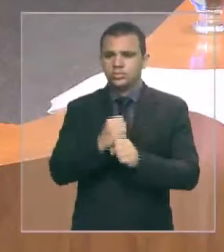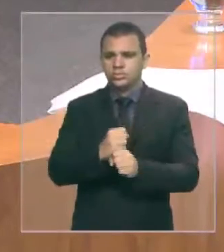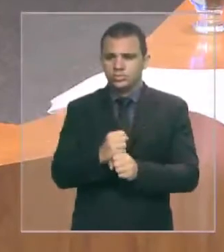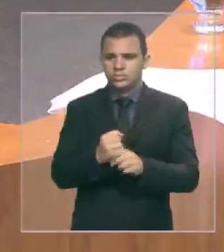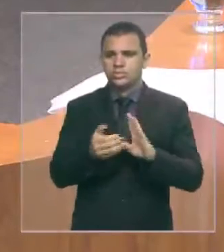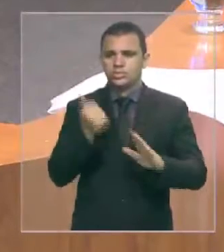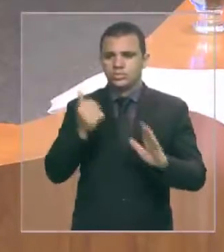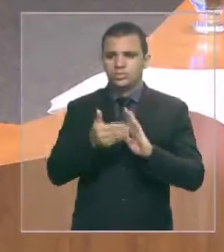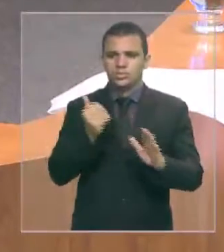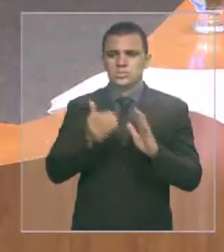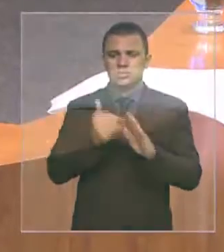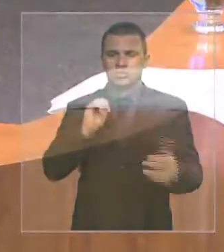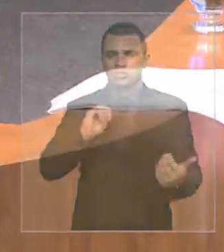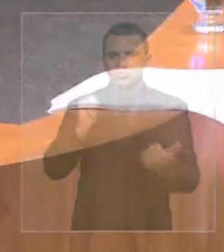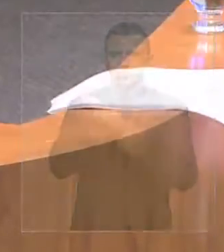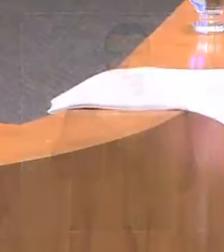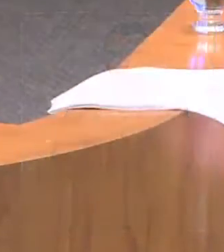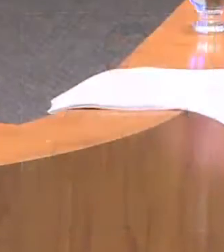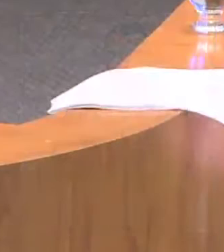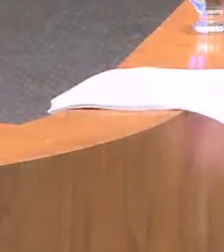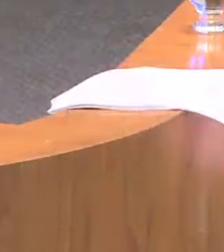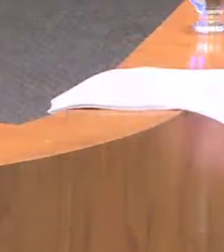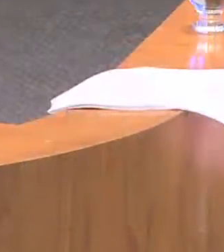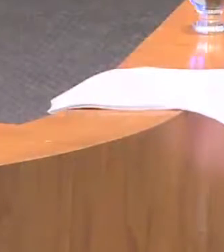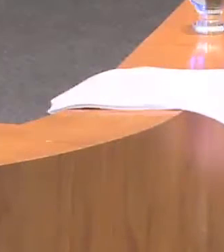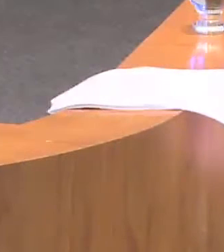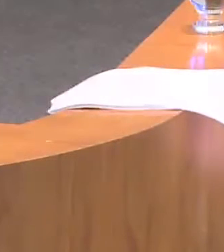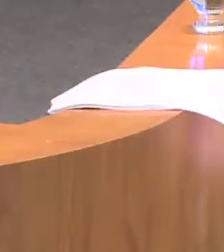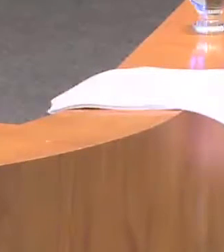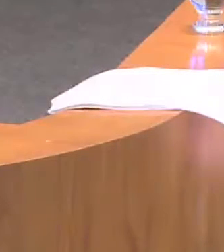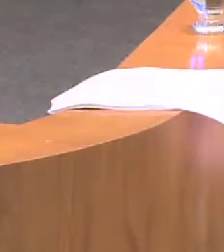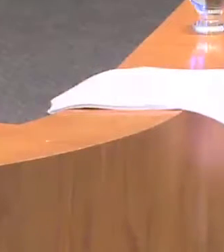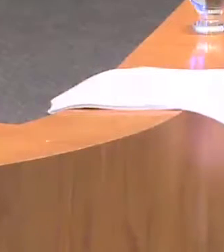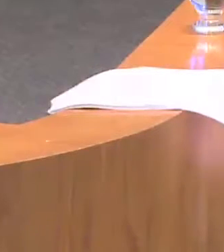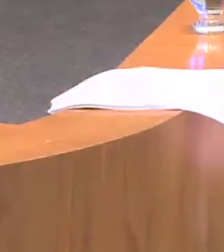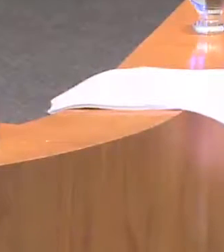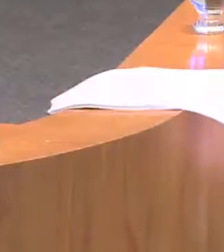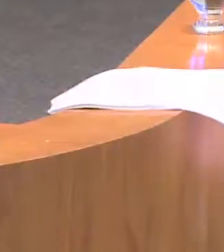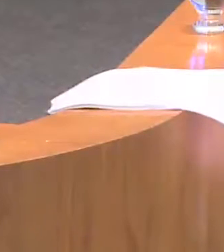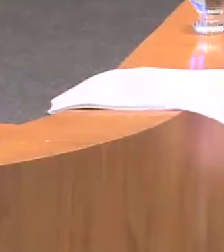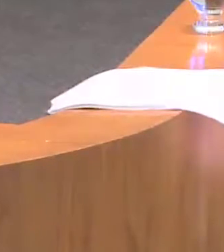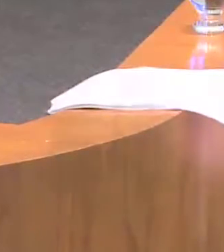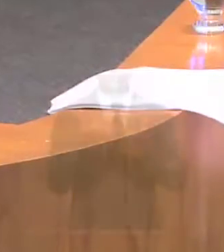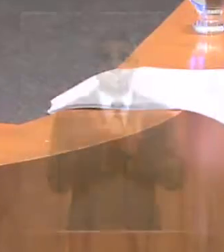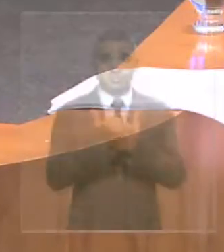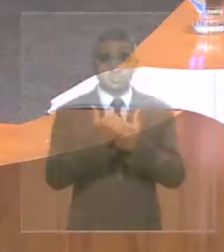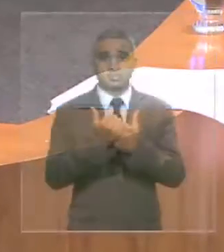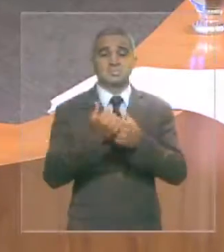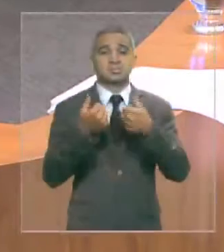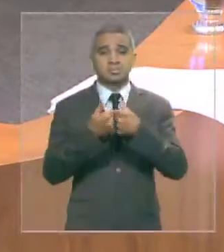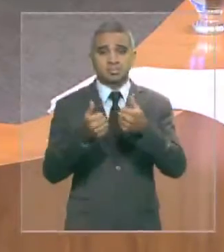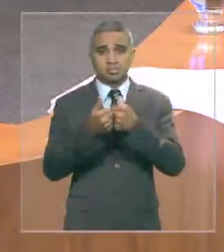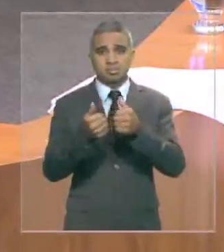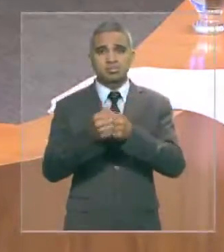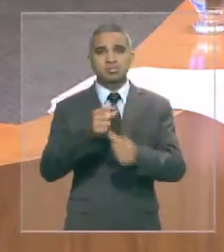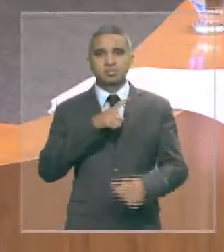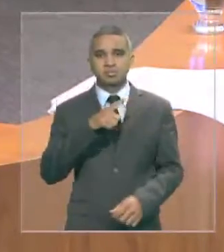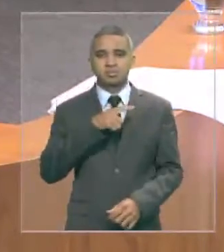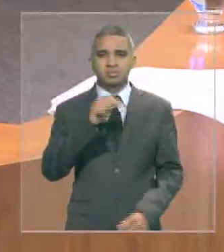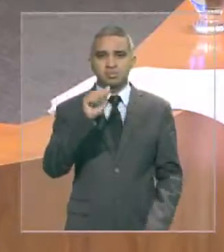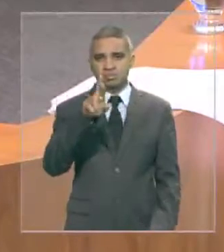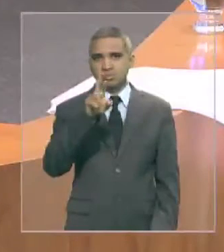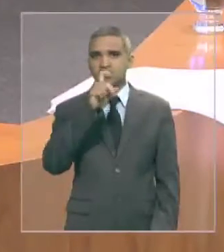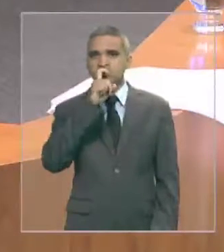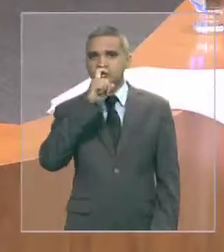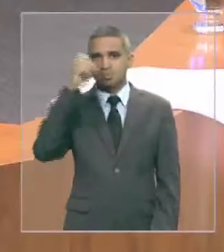e colocados ônibus com ar-condicionado. A segunda pergunta do deputado Bira do Pindaré: